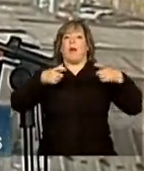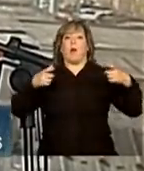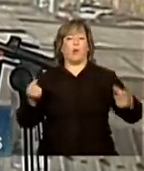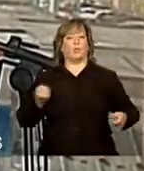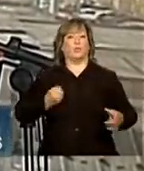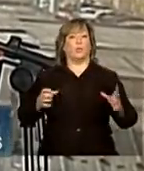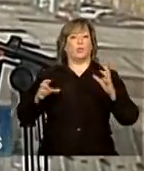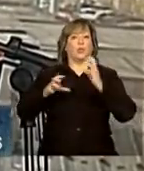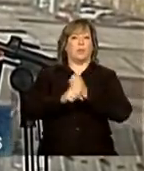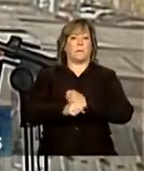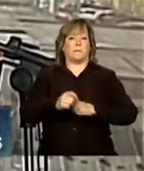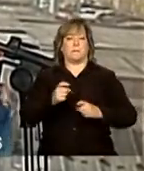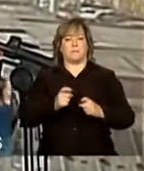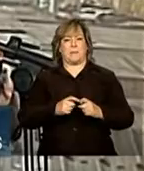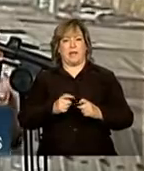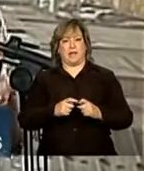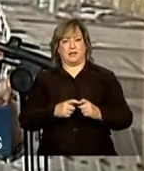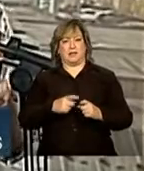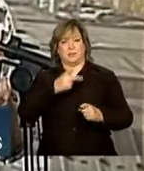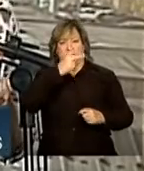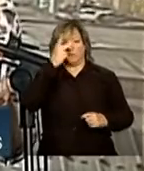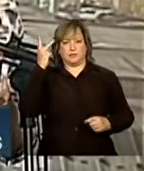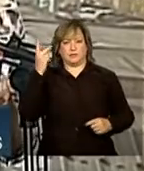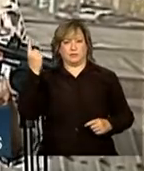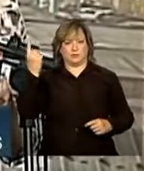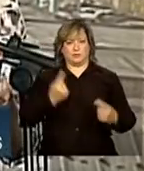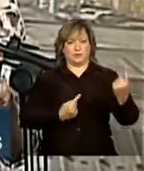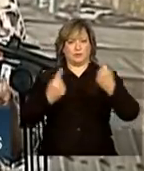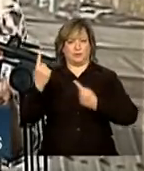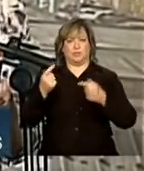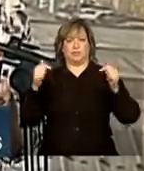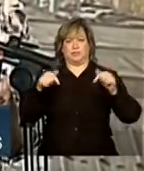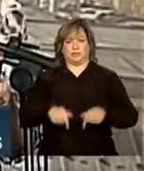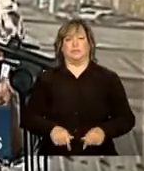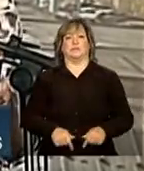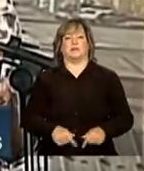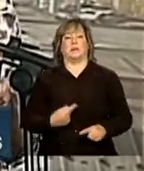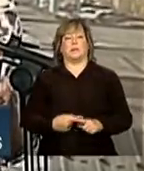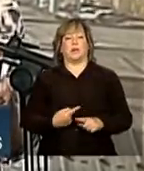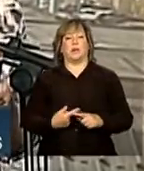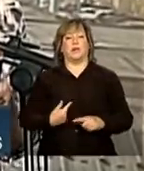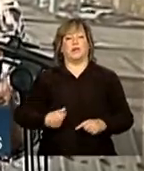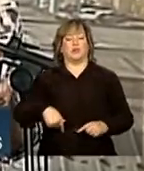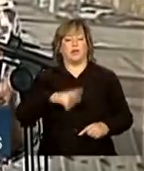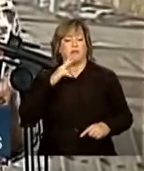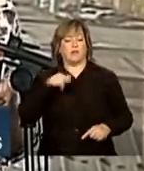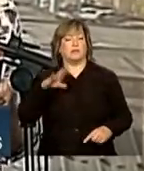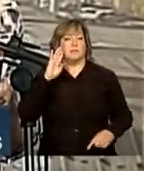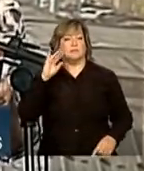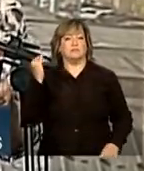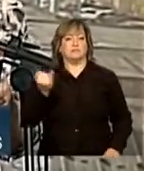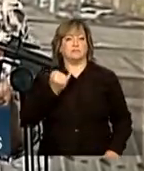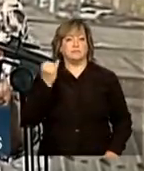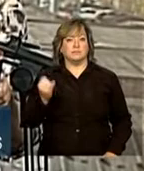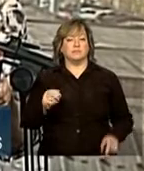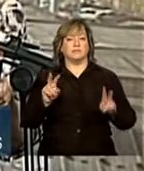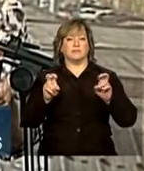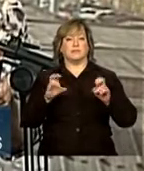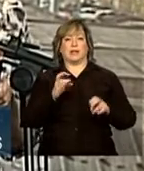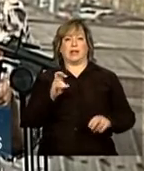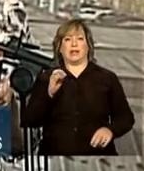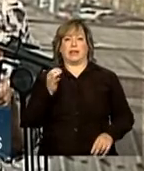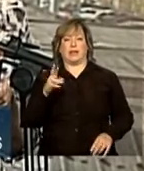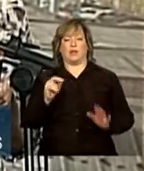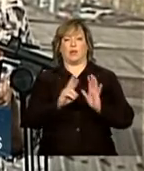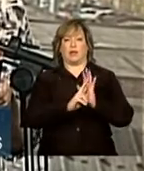de médicos, porque nós levamos em conta alguns critérios e esses critérios